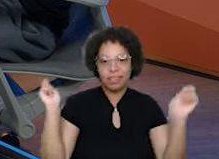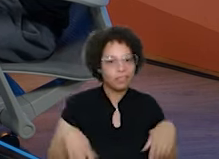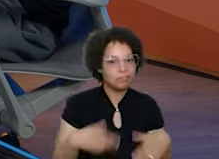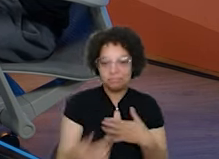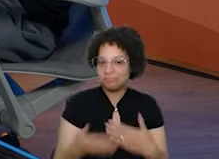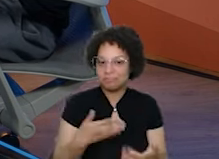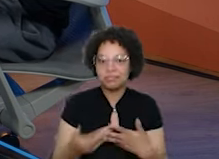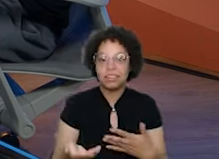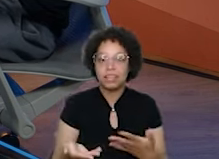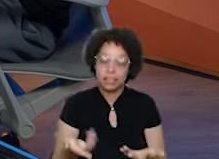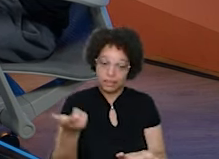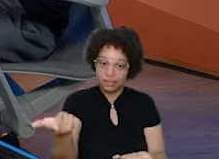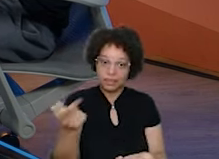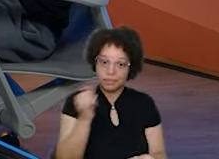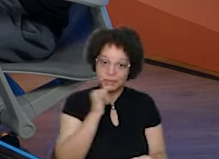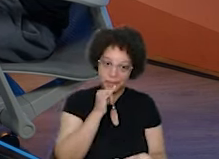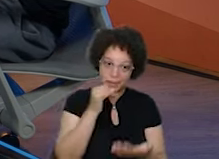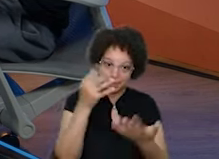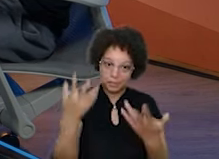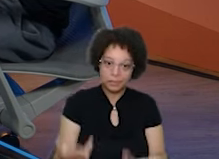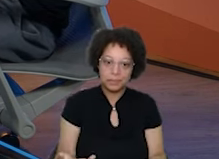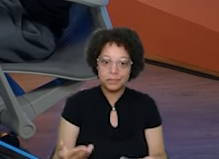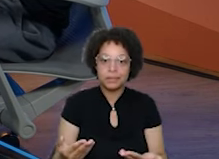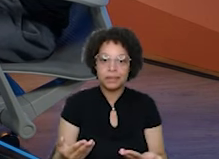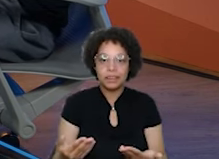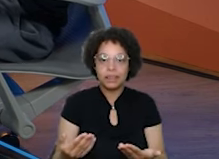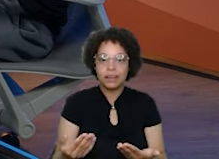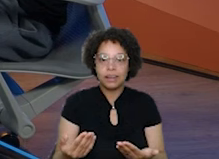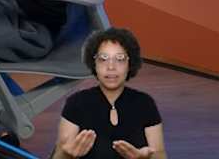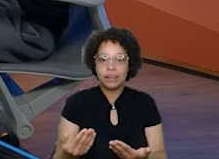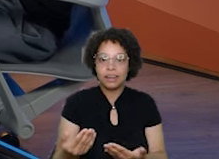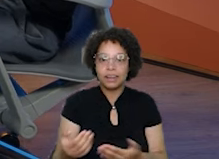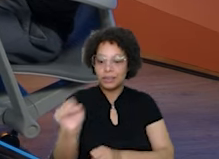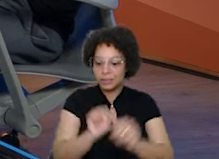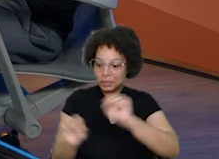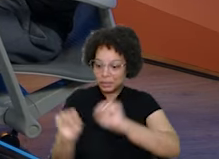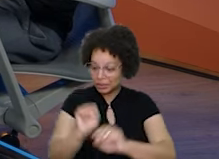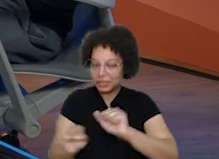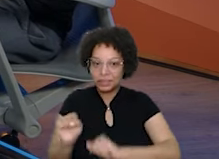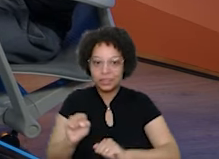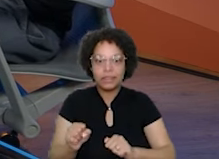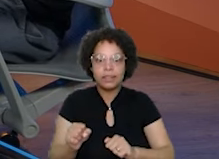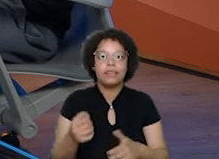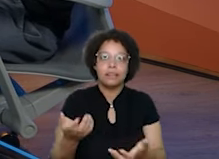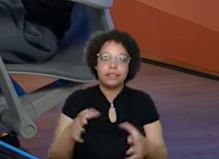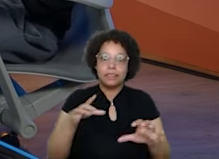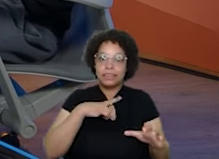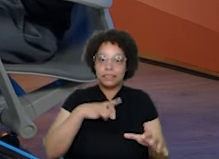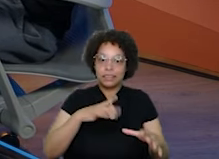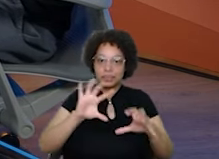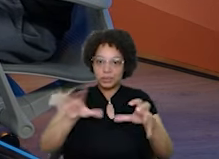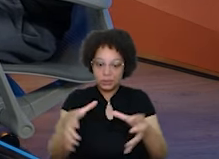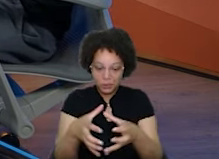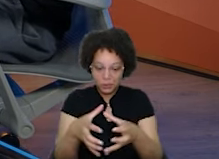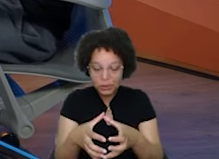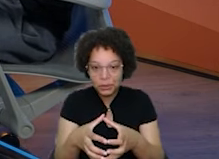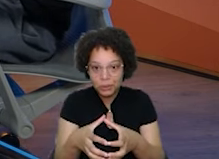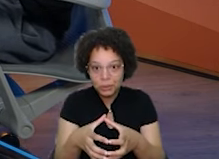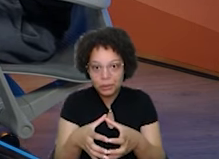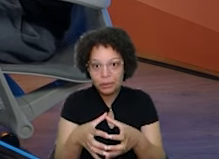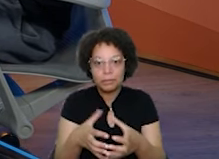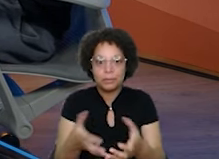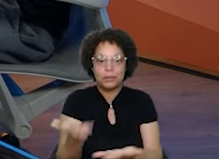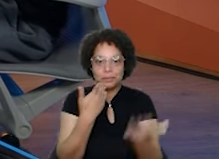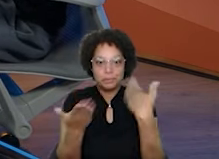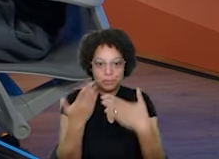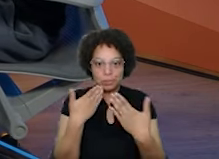esse caso aí do zelador rapaz eles conversam de uma maneira eles TM um grupo de WhatsApp né Eu acho que deve ter zeladores do mundo inteiro síndicos do